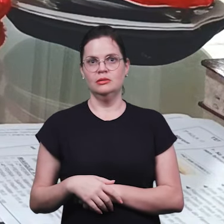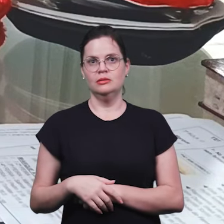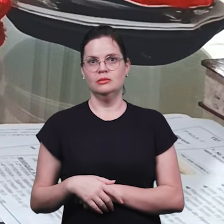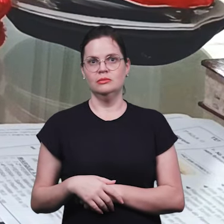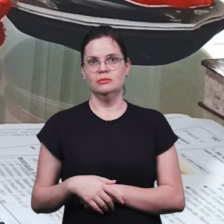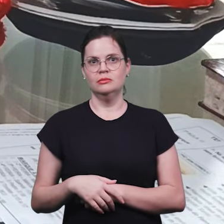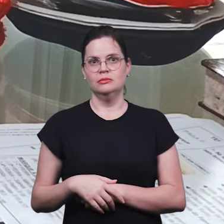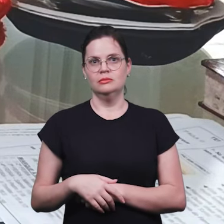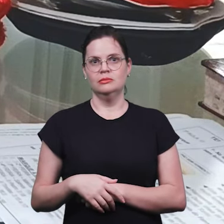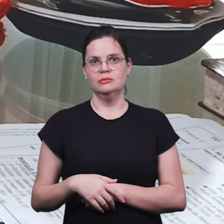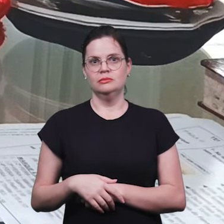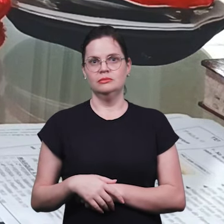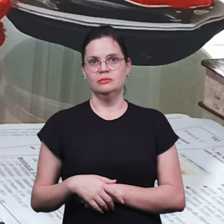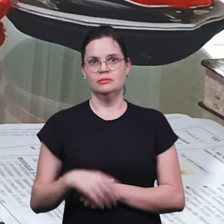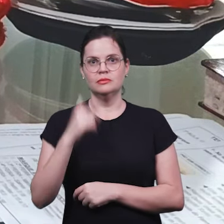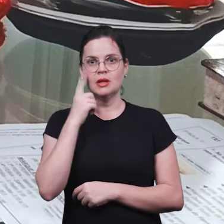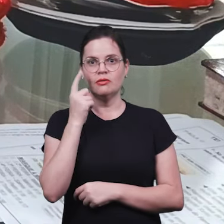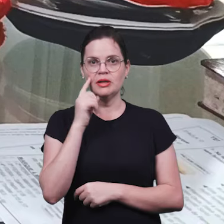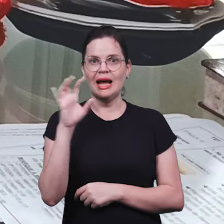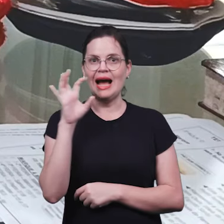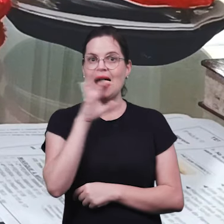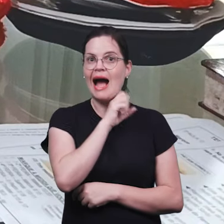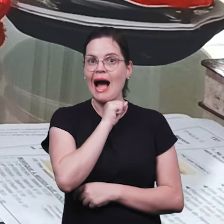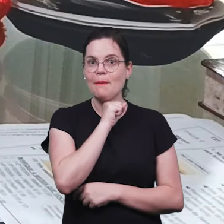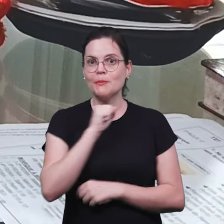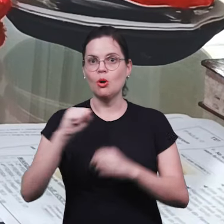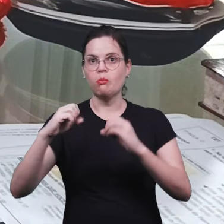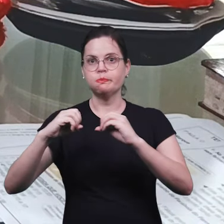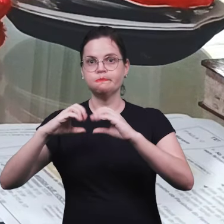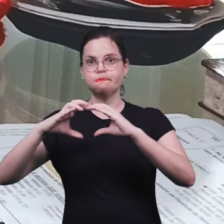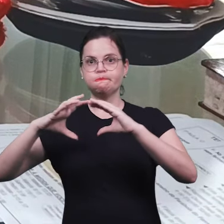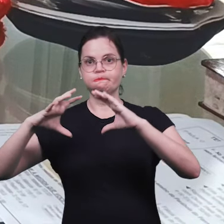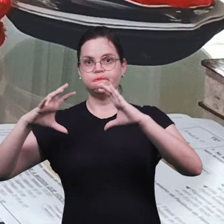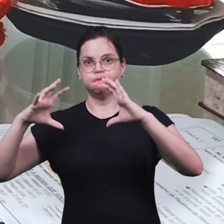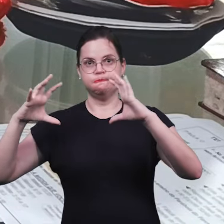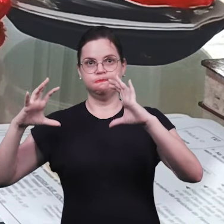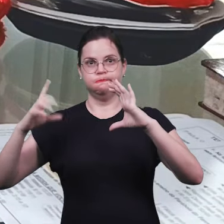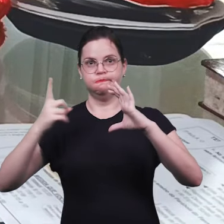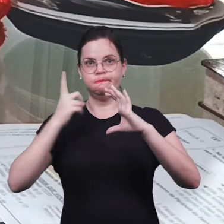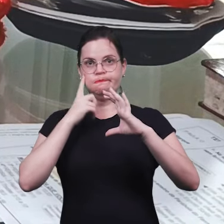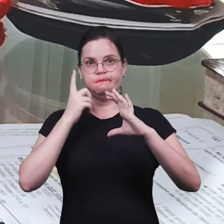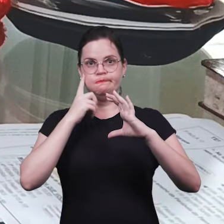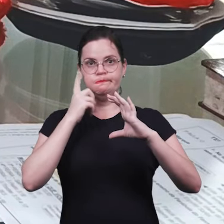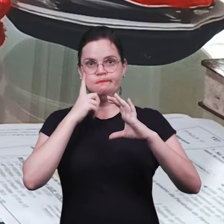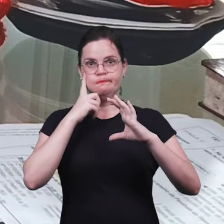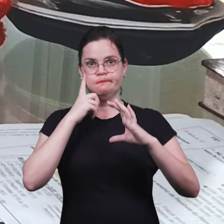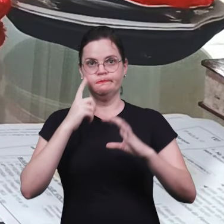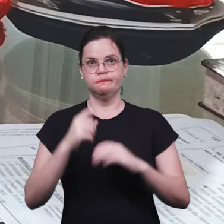Olha, é um crescimento, ó, rápido, imediato. Olha,